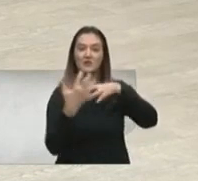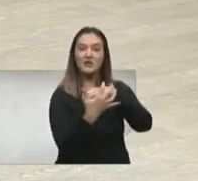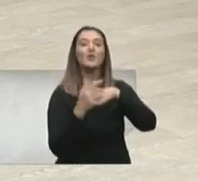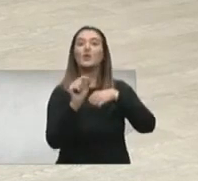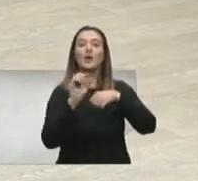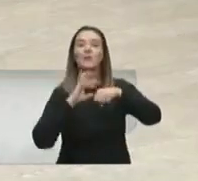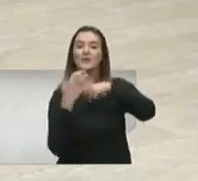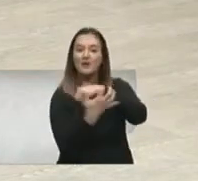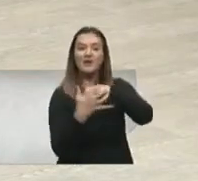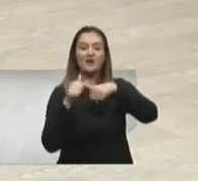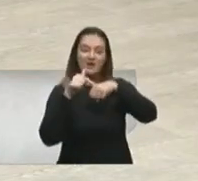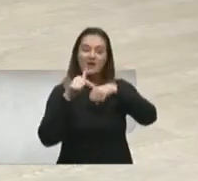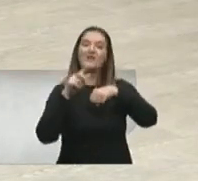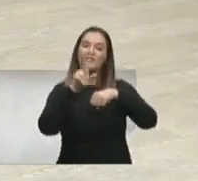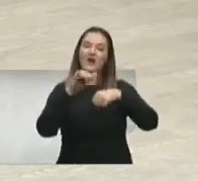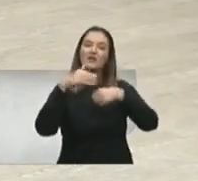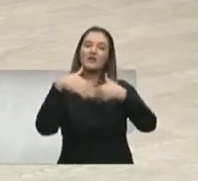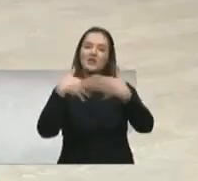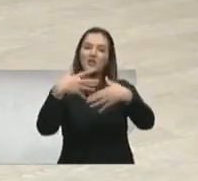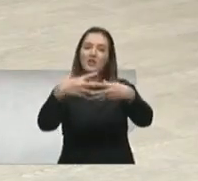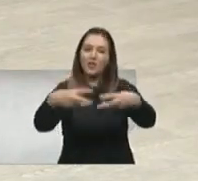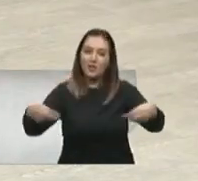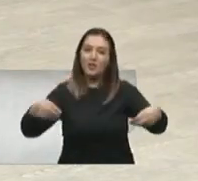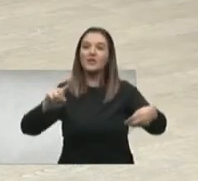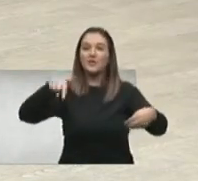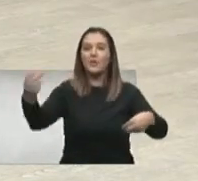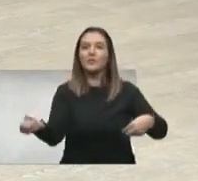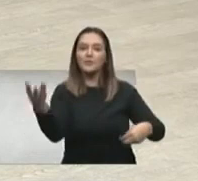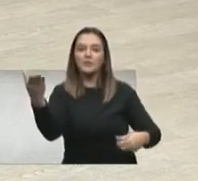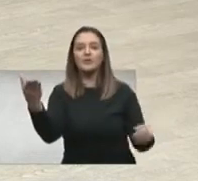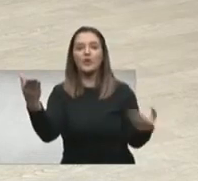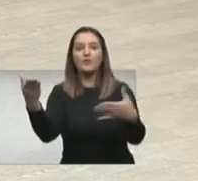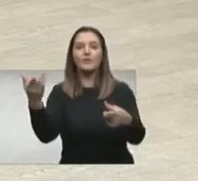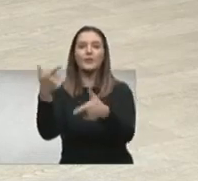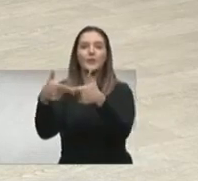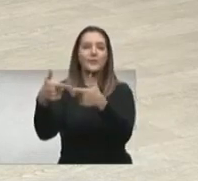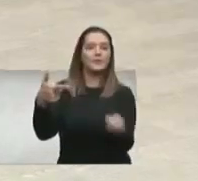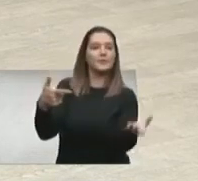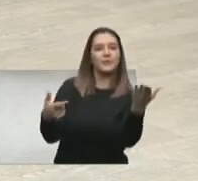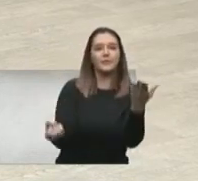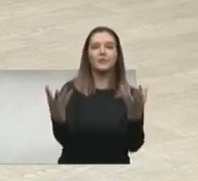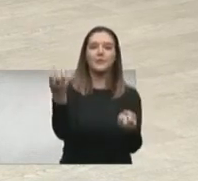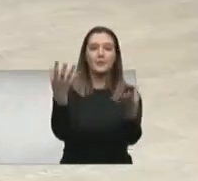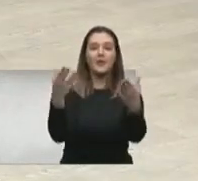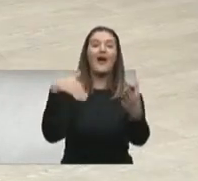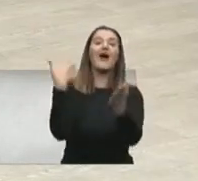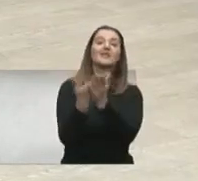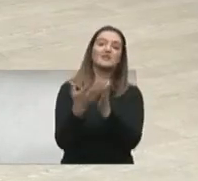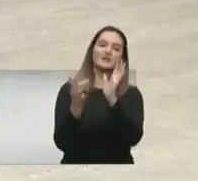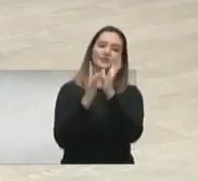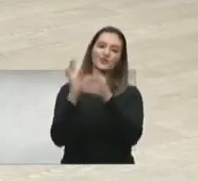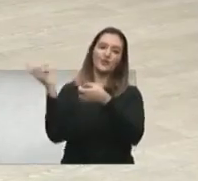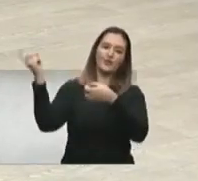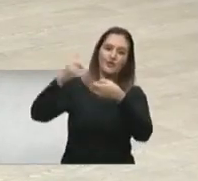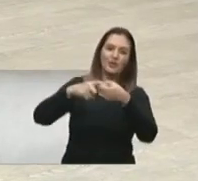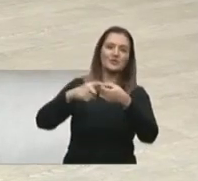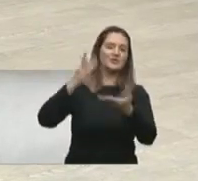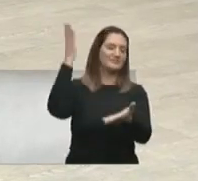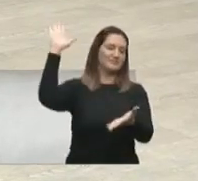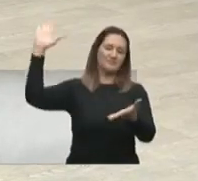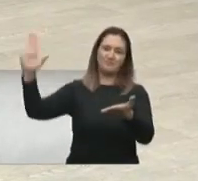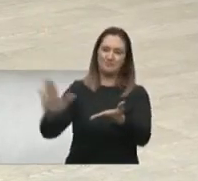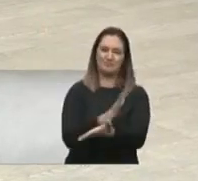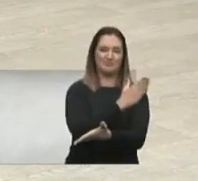vai passar, mas depois virá outro problema, e outro, e outro, e outro, até que Jesus volte para acabar com todo o mal e estabelecer uma